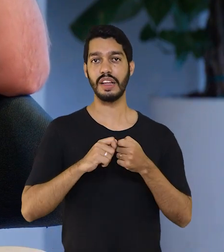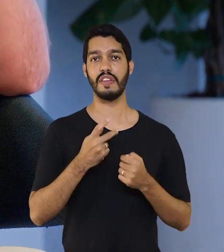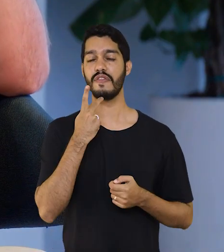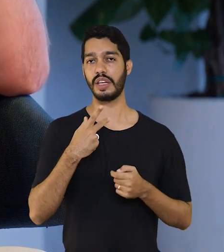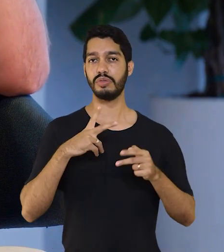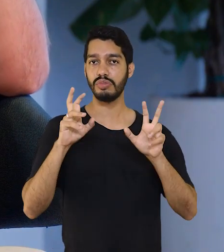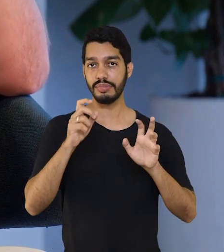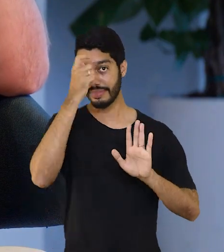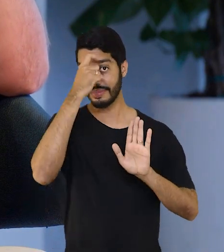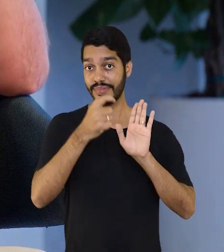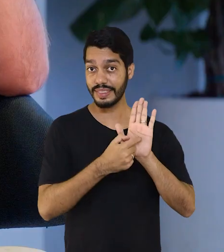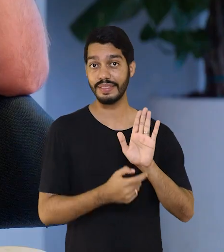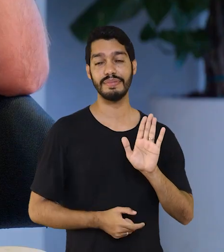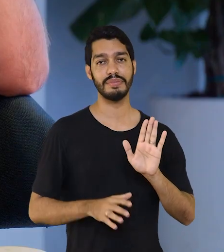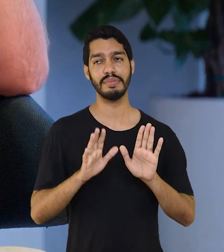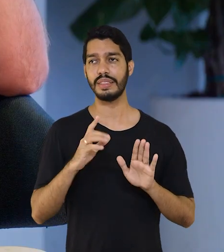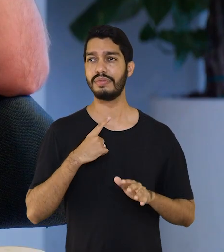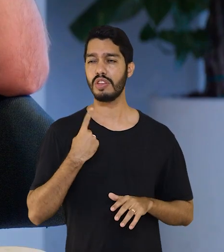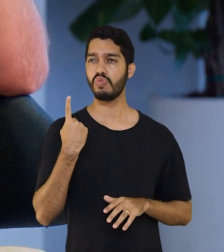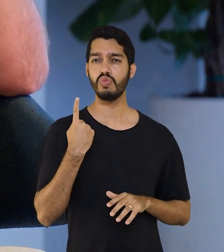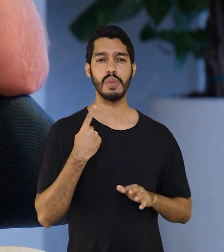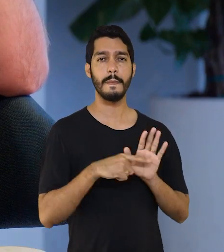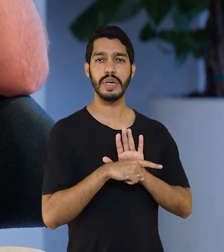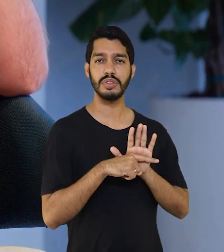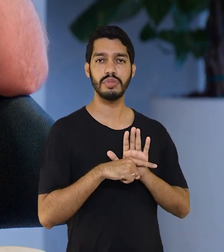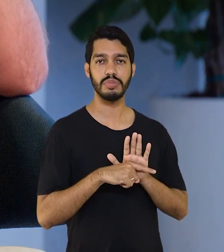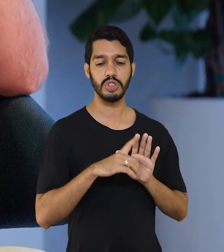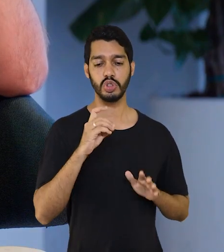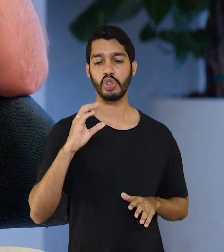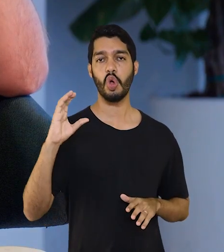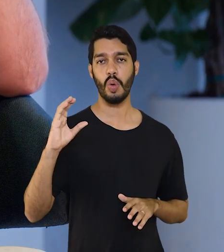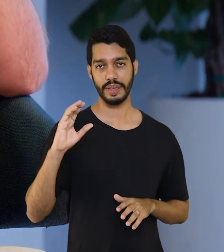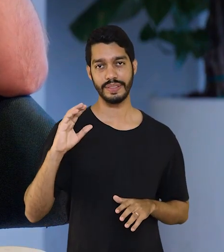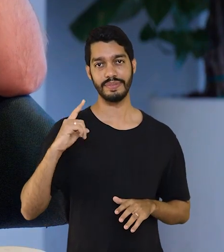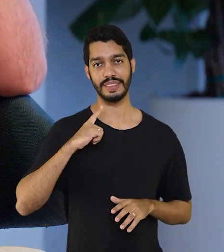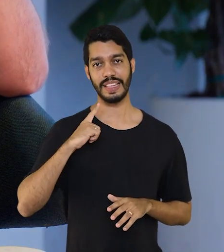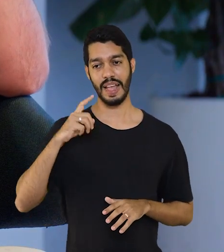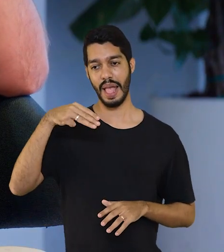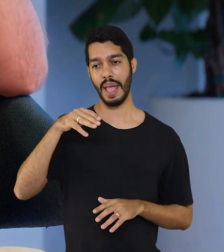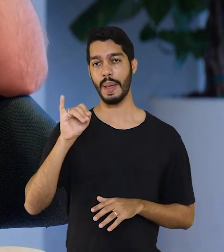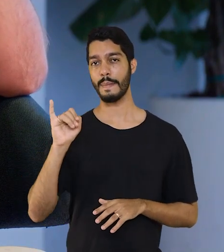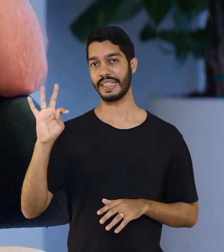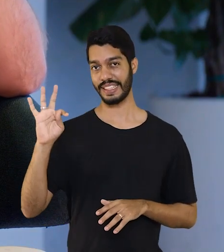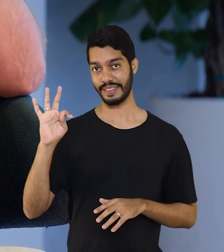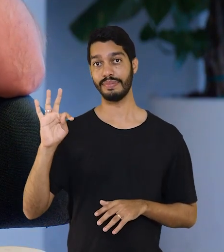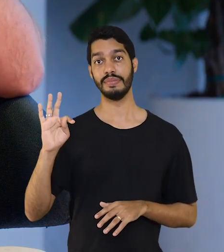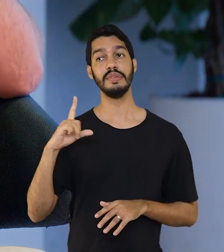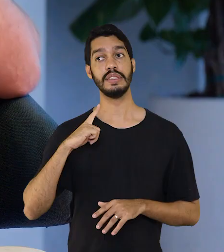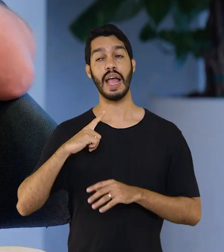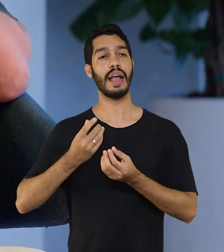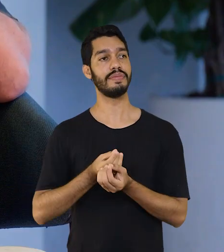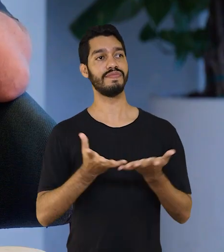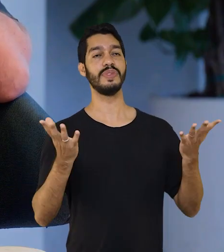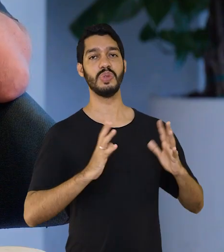inteligência artificial e definitivamente tem uma pesquisa tem um doc muito bom do MIT que o Eric mandou lá para todo o time ver,